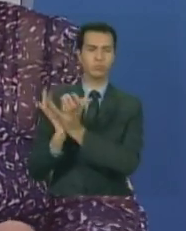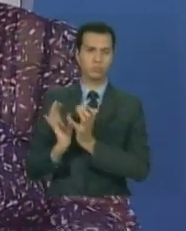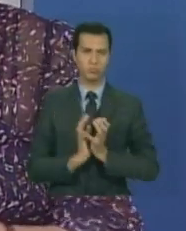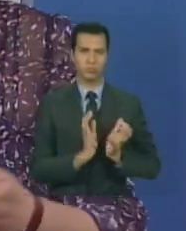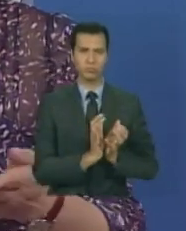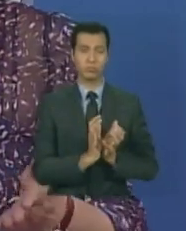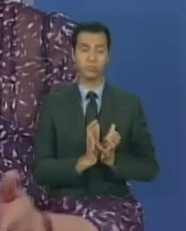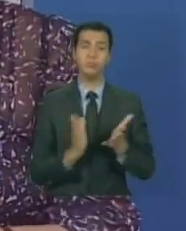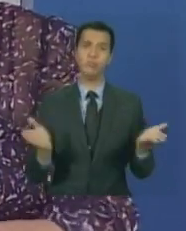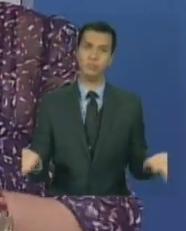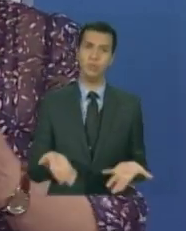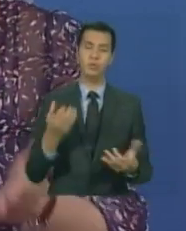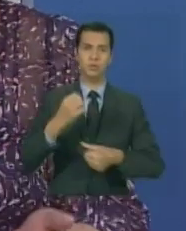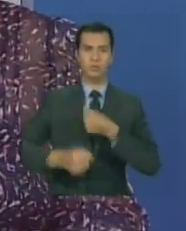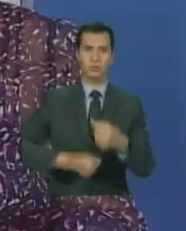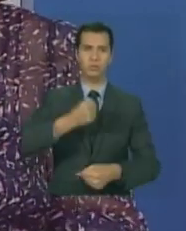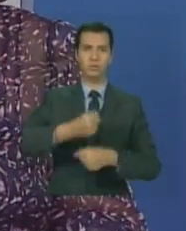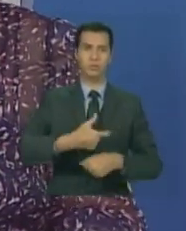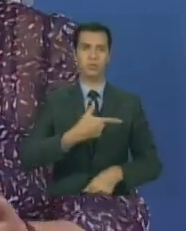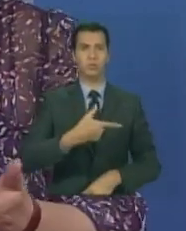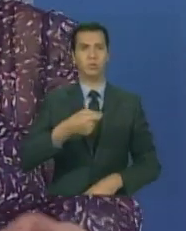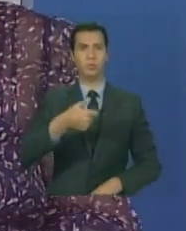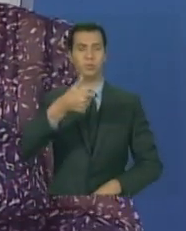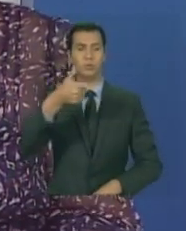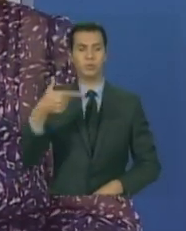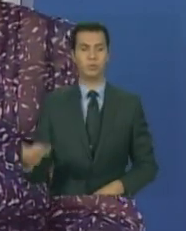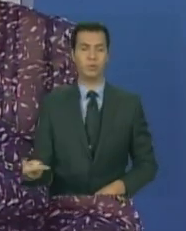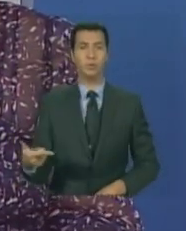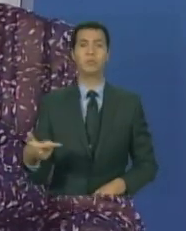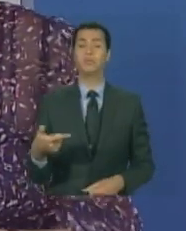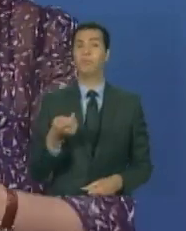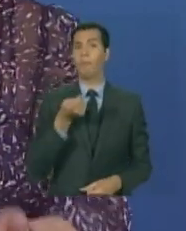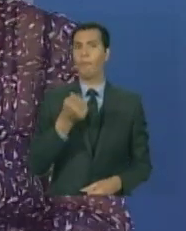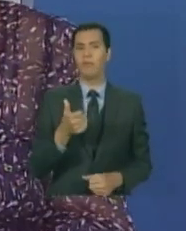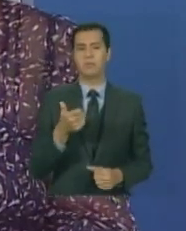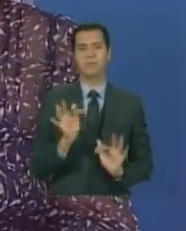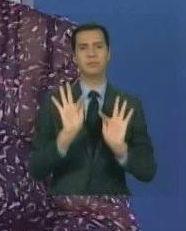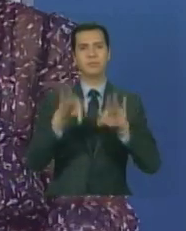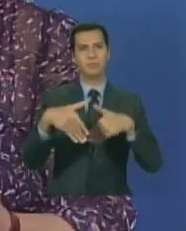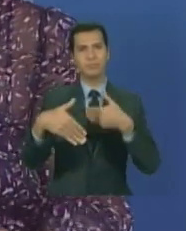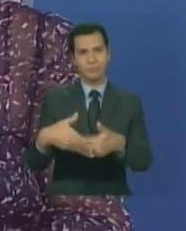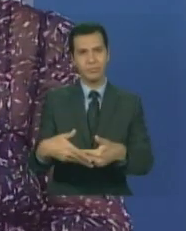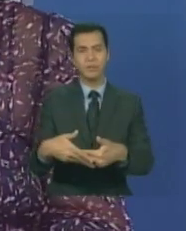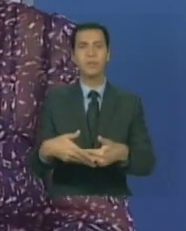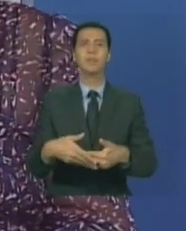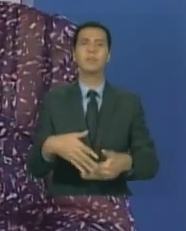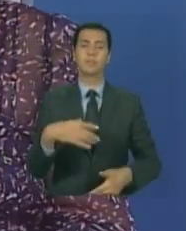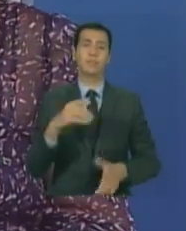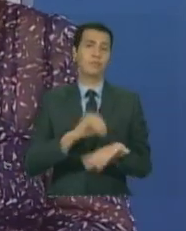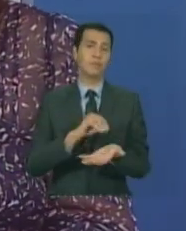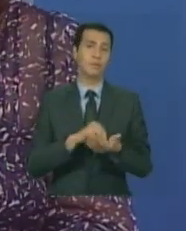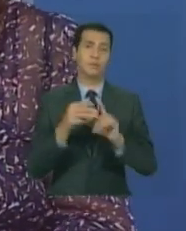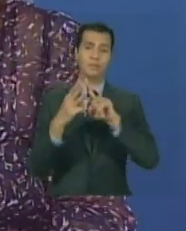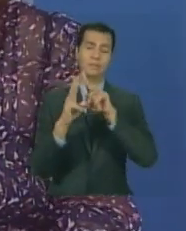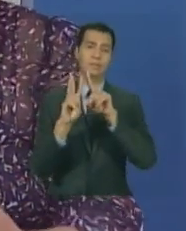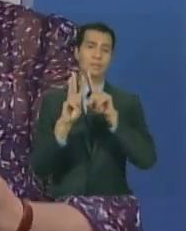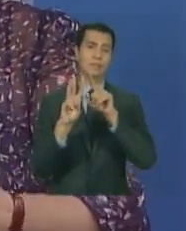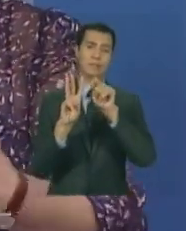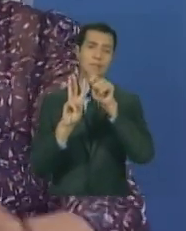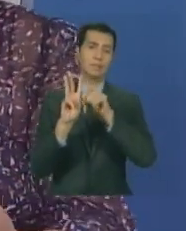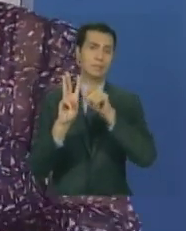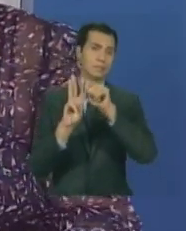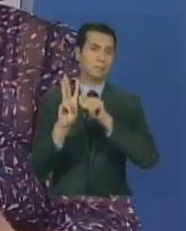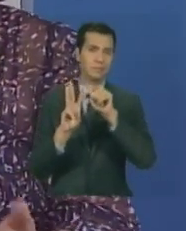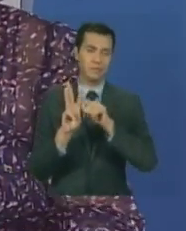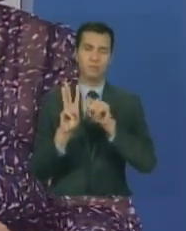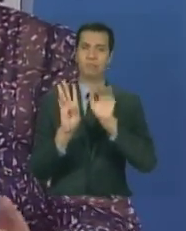evidente que esse ano a gente já está finalizando, nós temos 3 meses e com muita coisa para fazer, inclusive nós estamos no